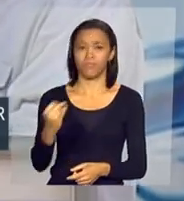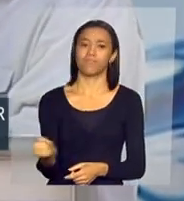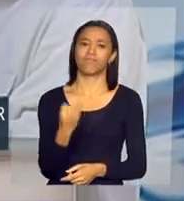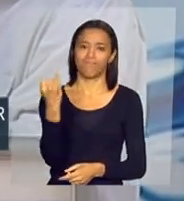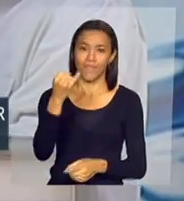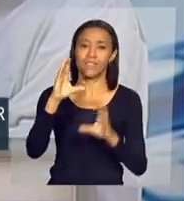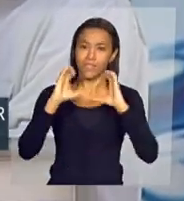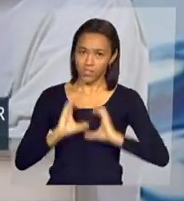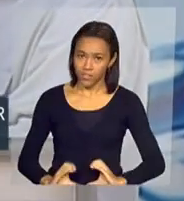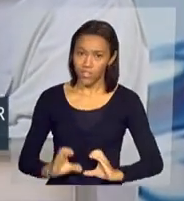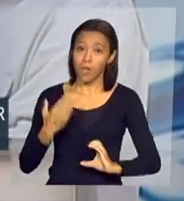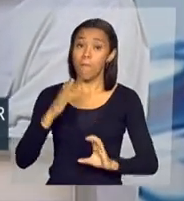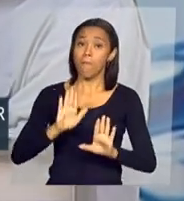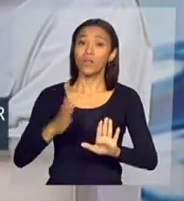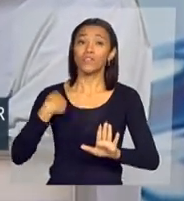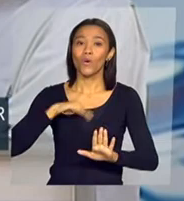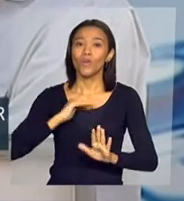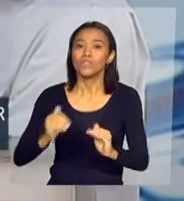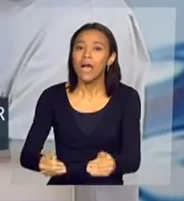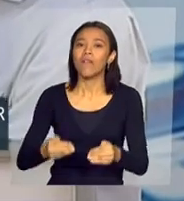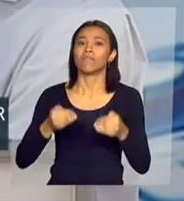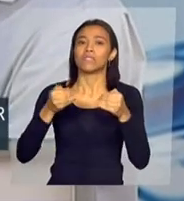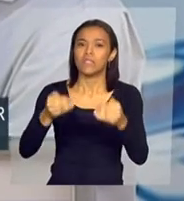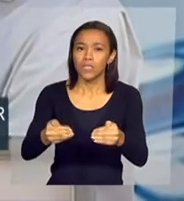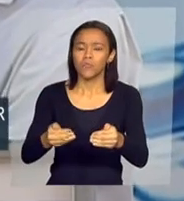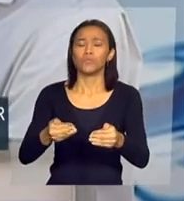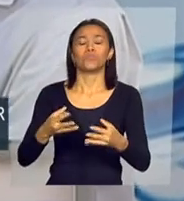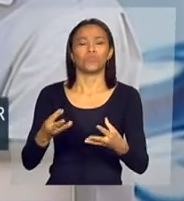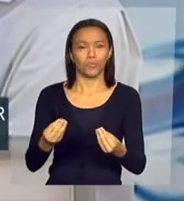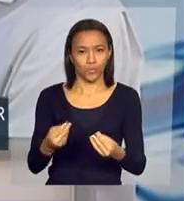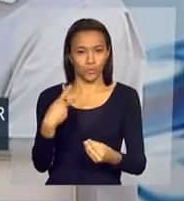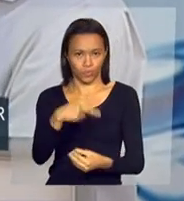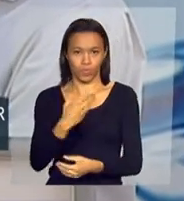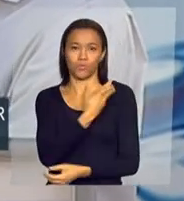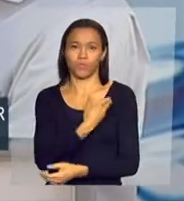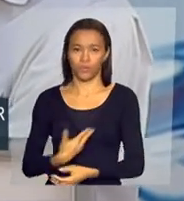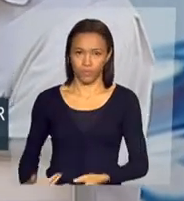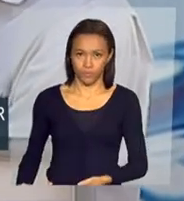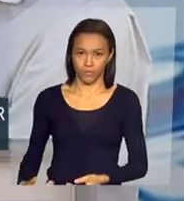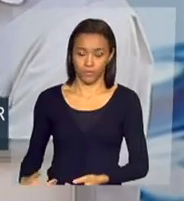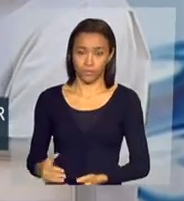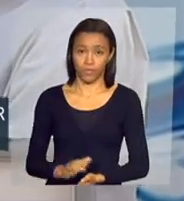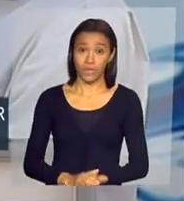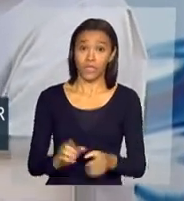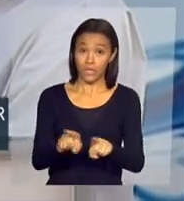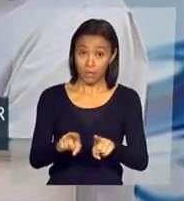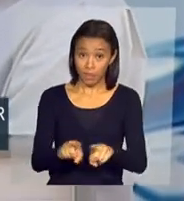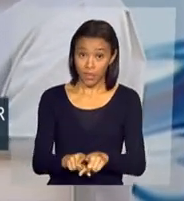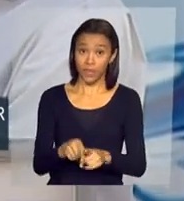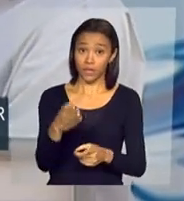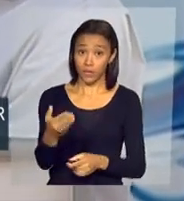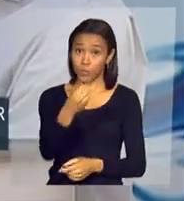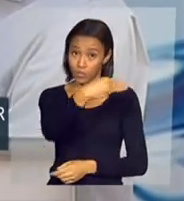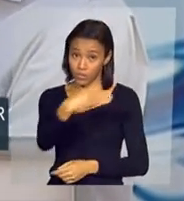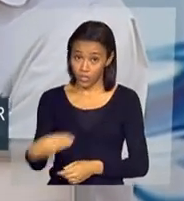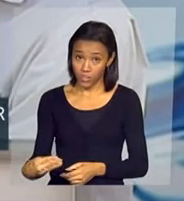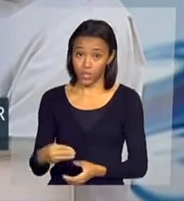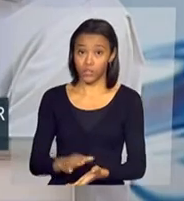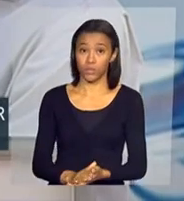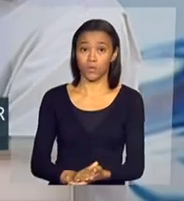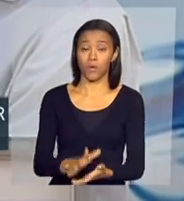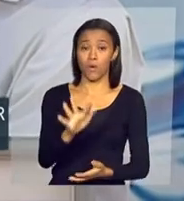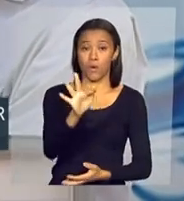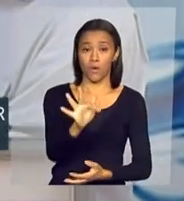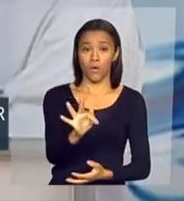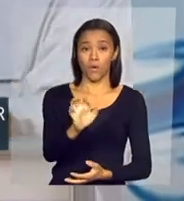Mas nós avançamos muito com o governo de Vossa Excelência. O Fernando Bezerra, com essa